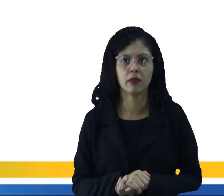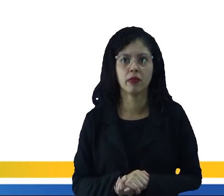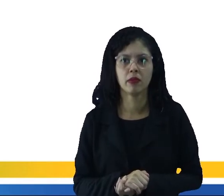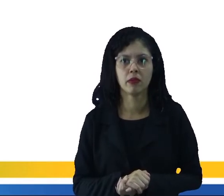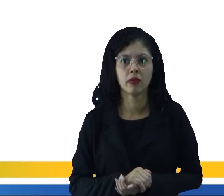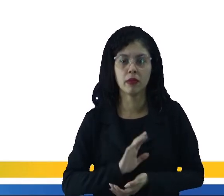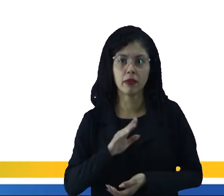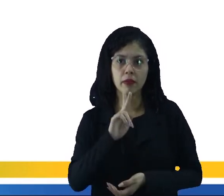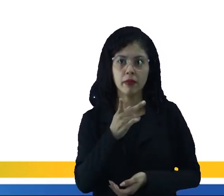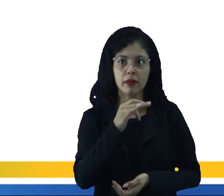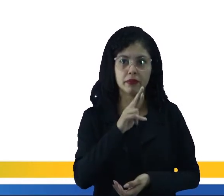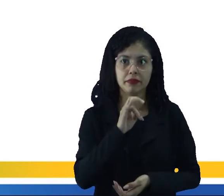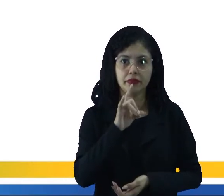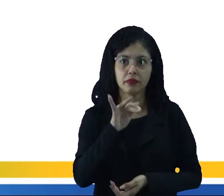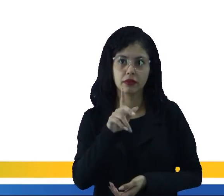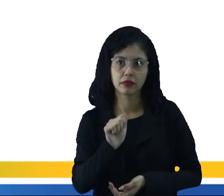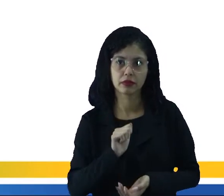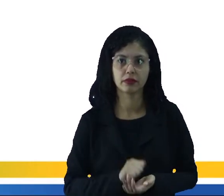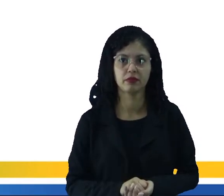Quanto à